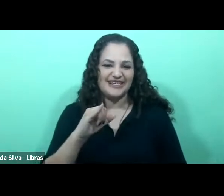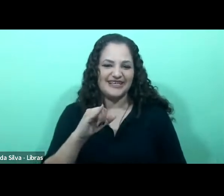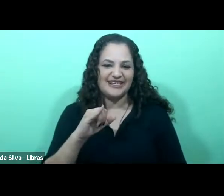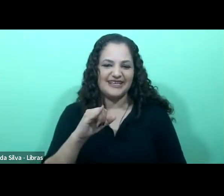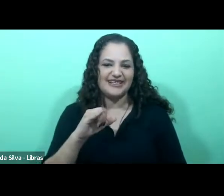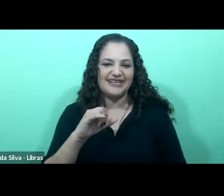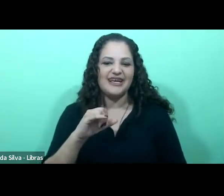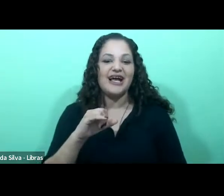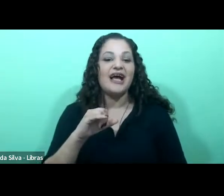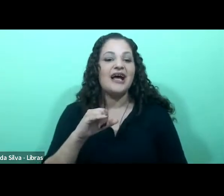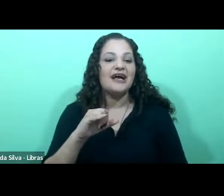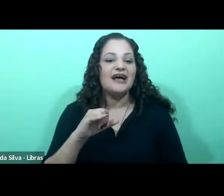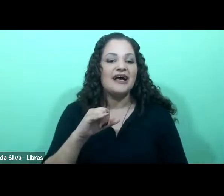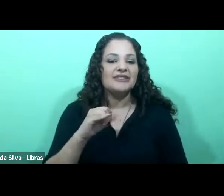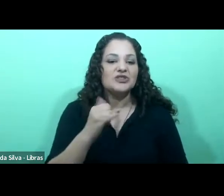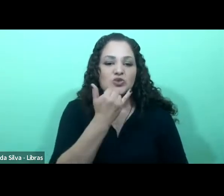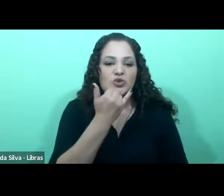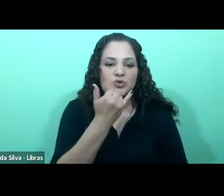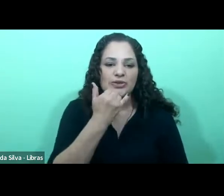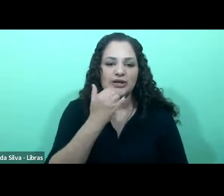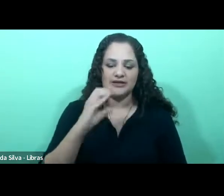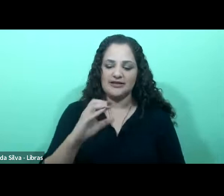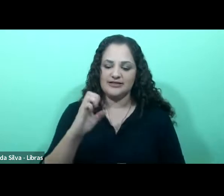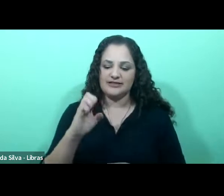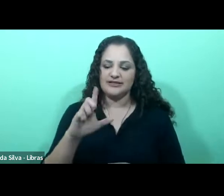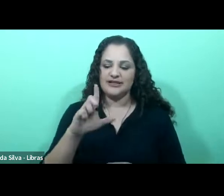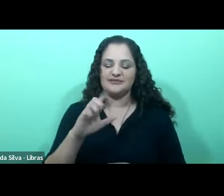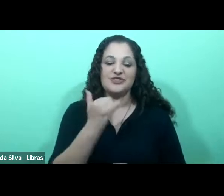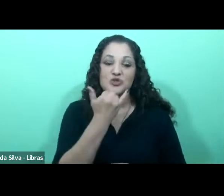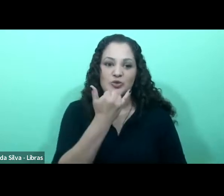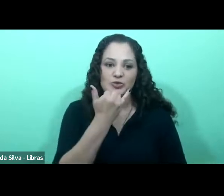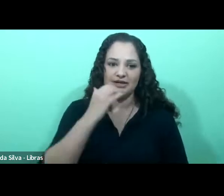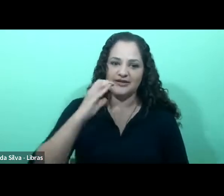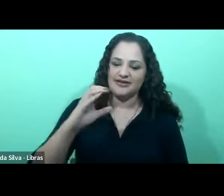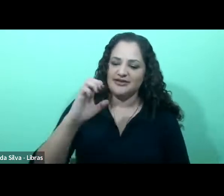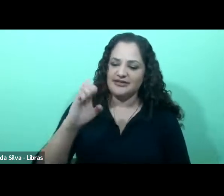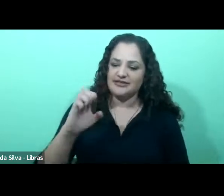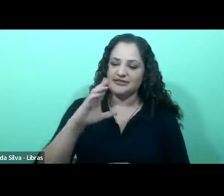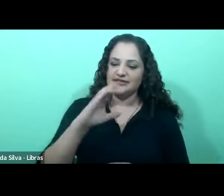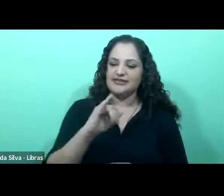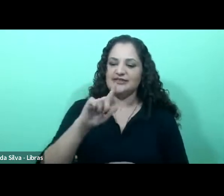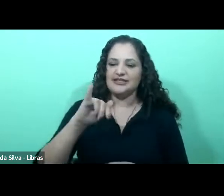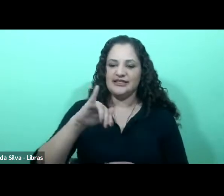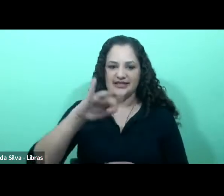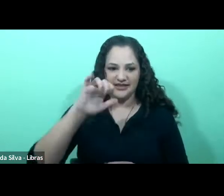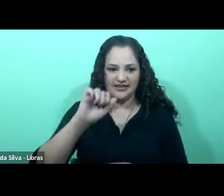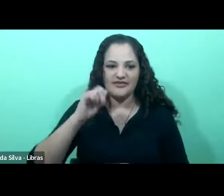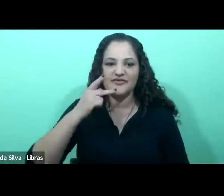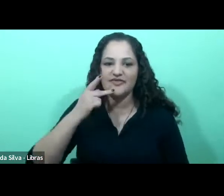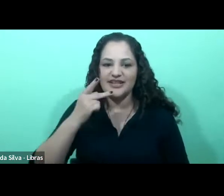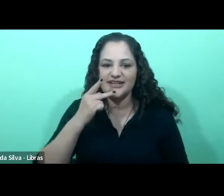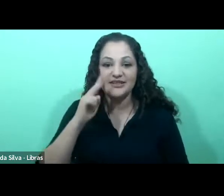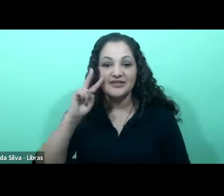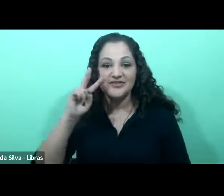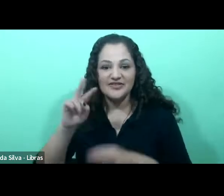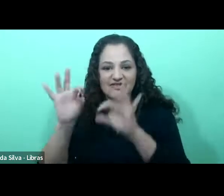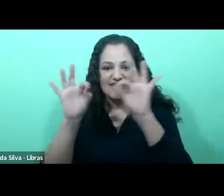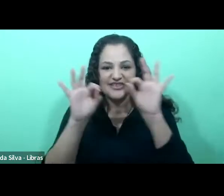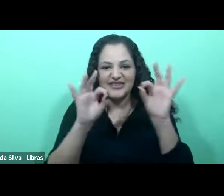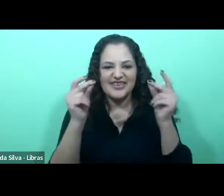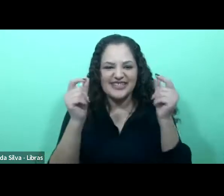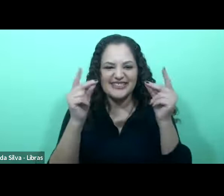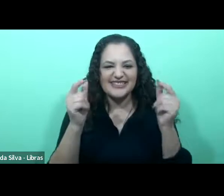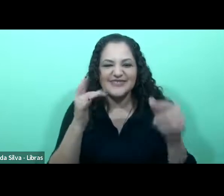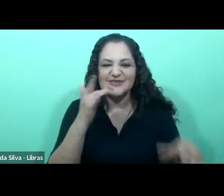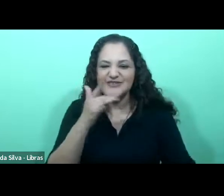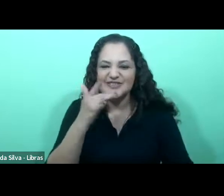Cissa. E também ver tanta gente querida, conhecer o Marcos hoje. Vou contar para você. Ah, meu gato veio participar,